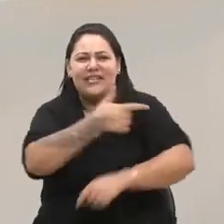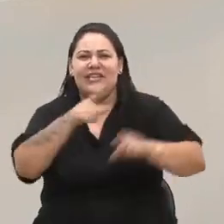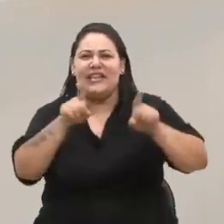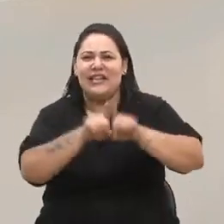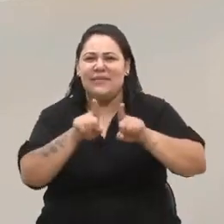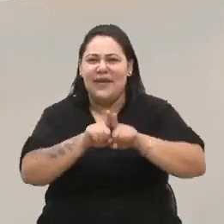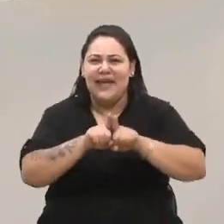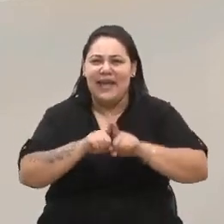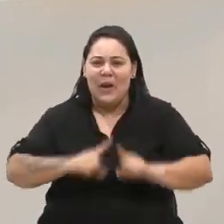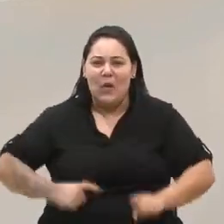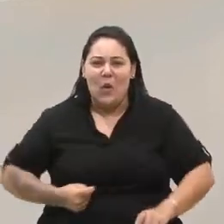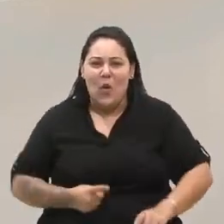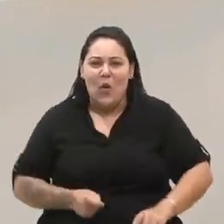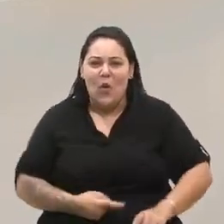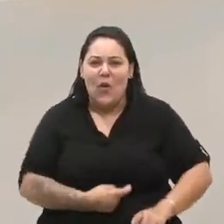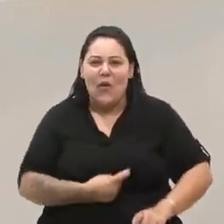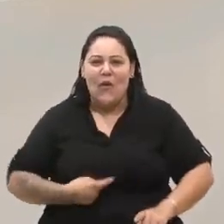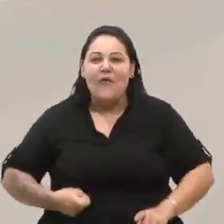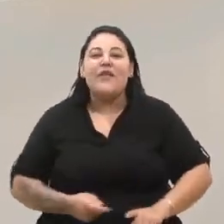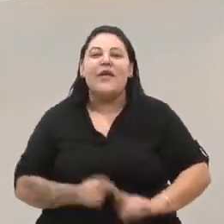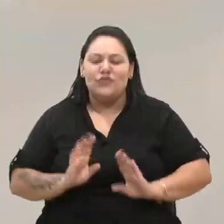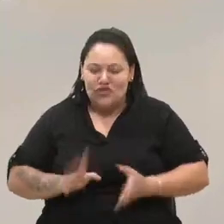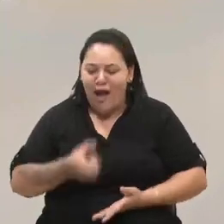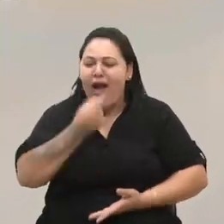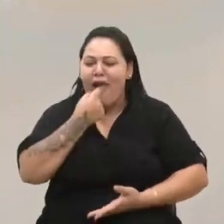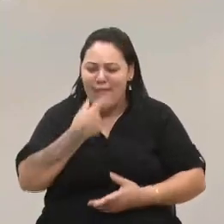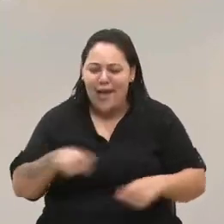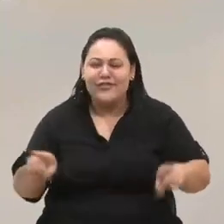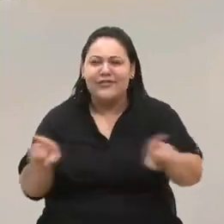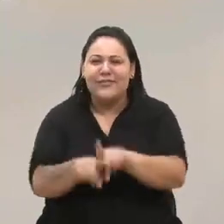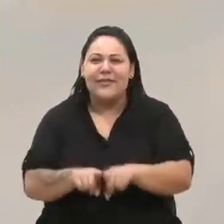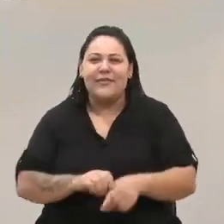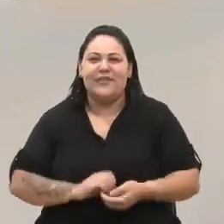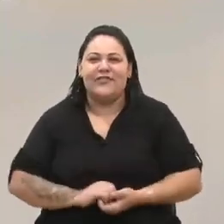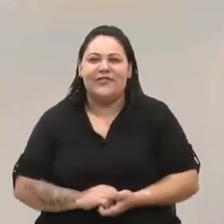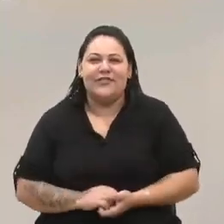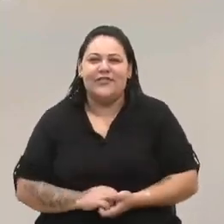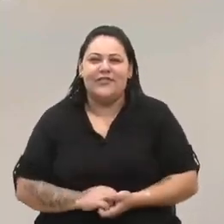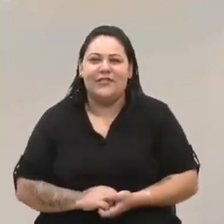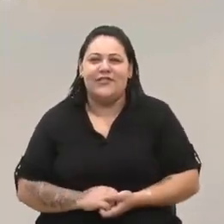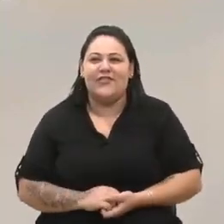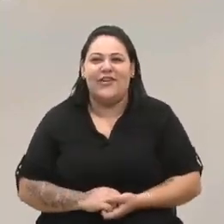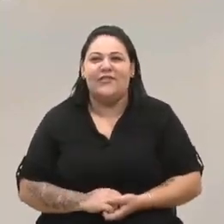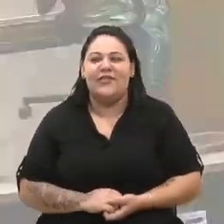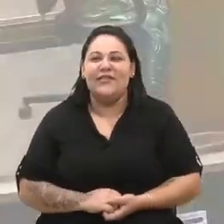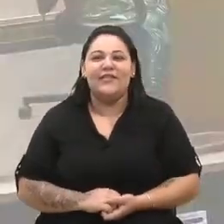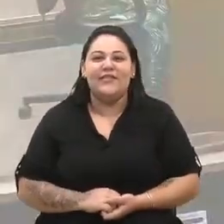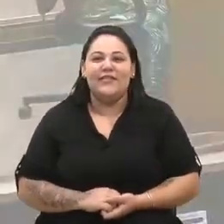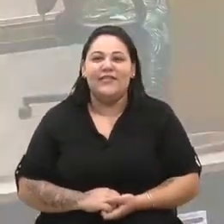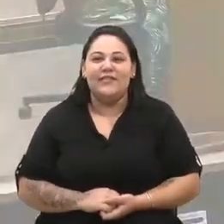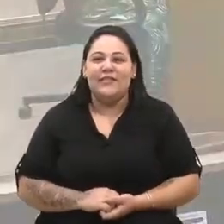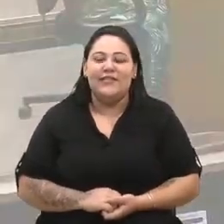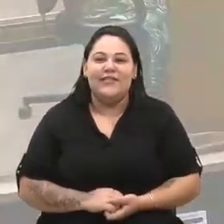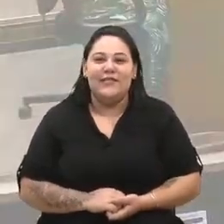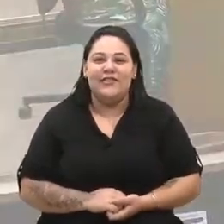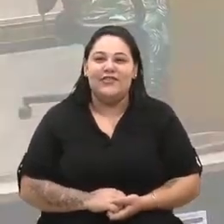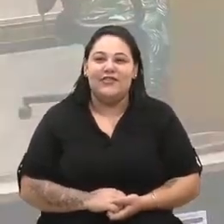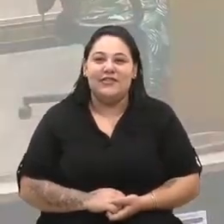desverminados. O que tinha para fazer, eu fiz tudo. Já vou fazendo propaganda também.